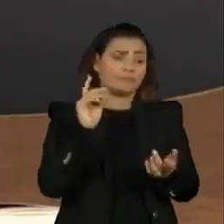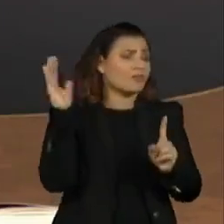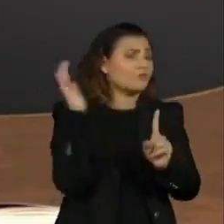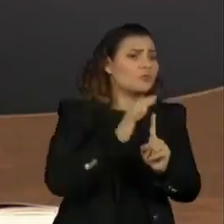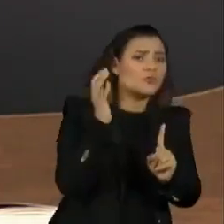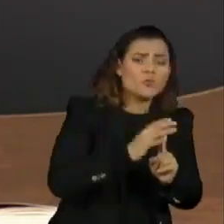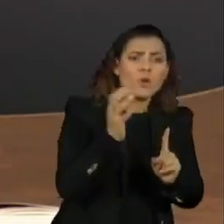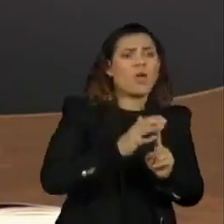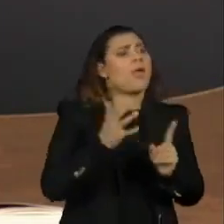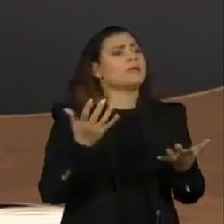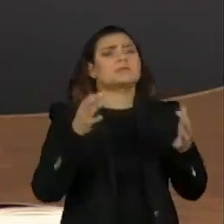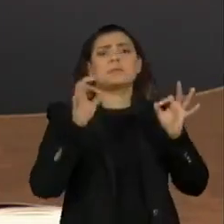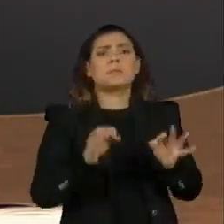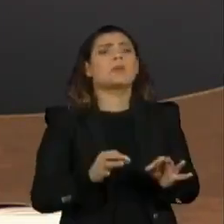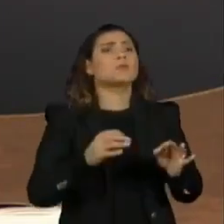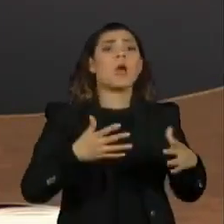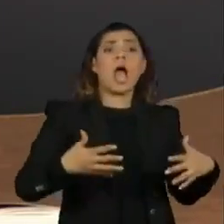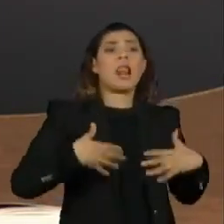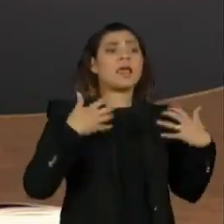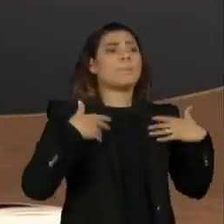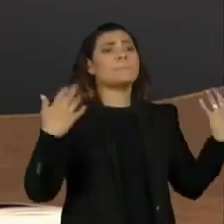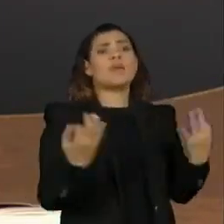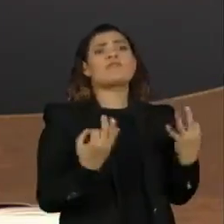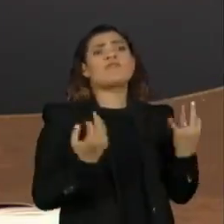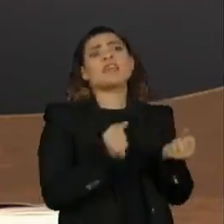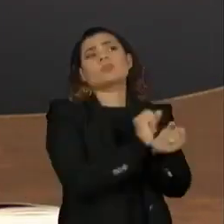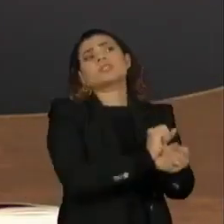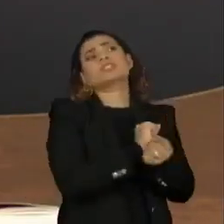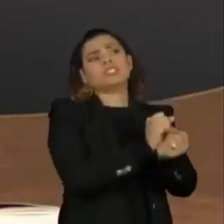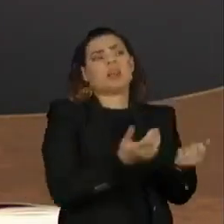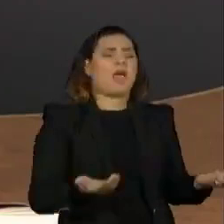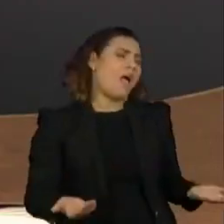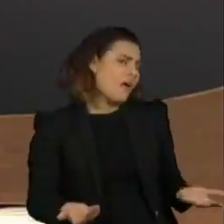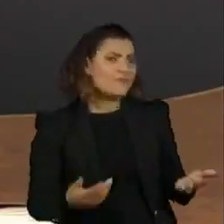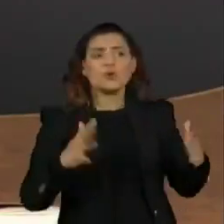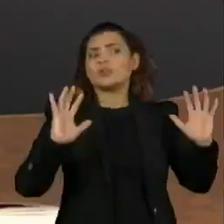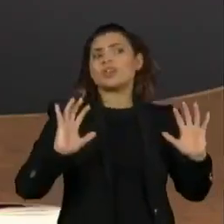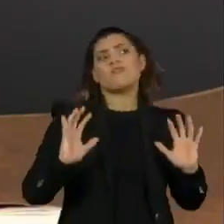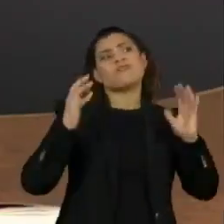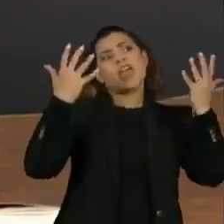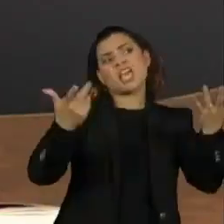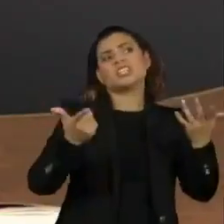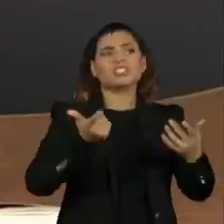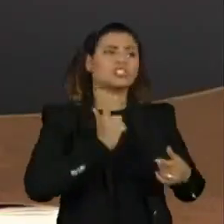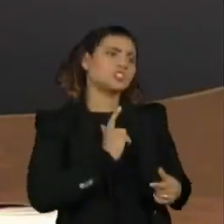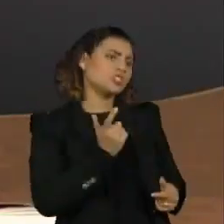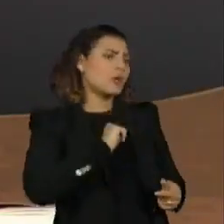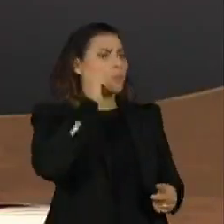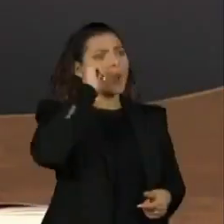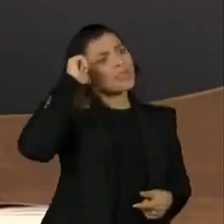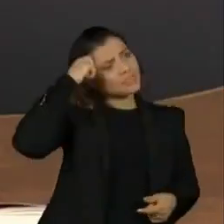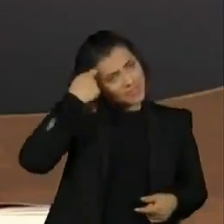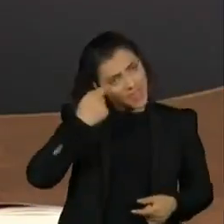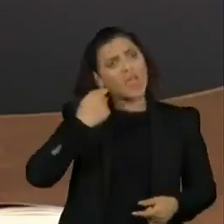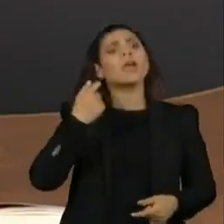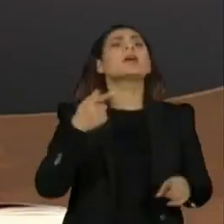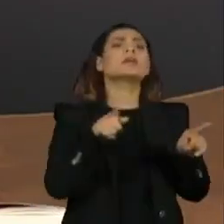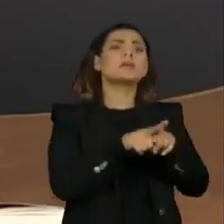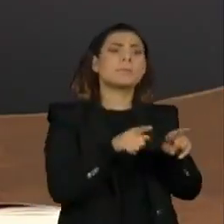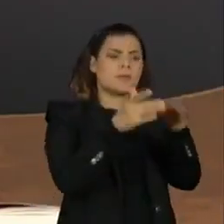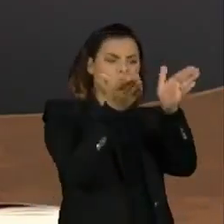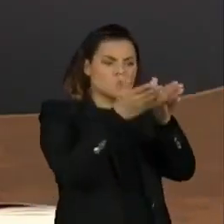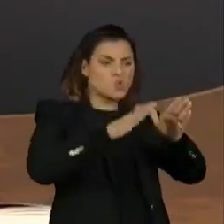maniqueístas, a história da alegria, da senzala, das festas, da mulher negra